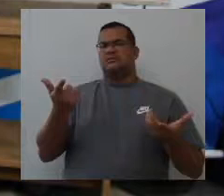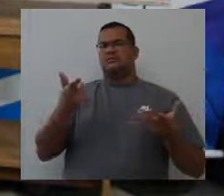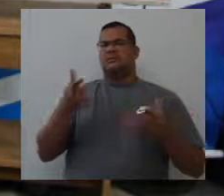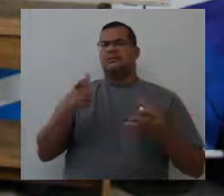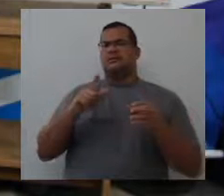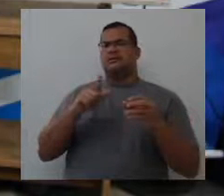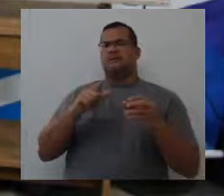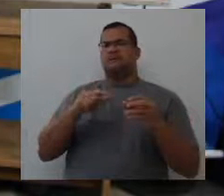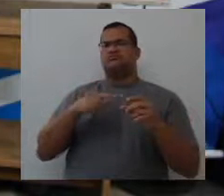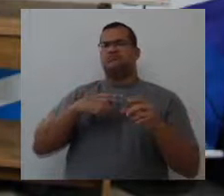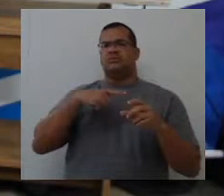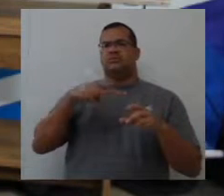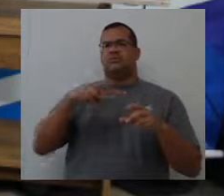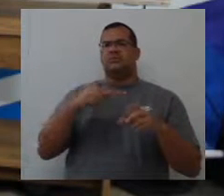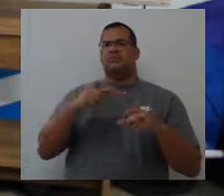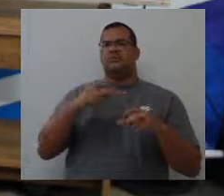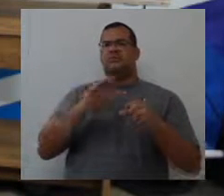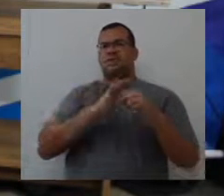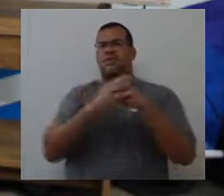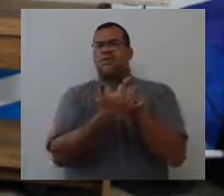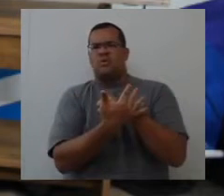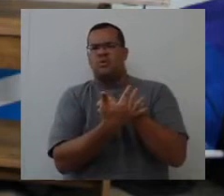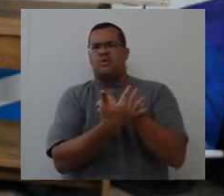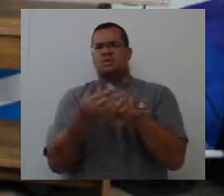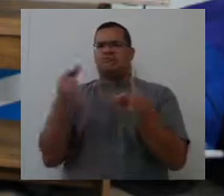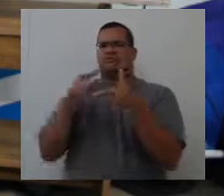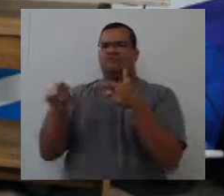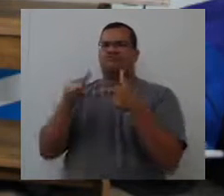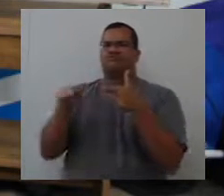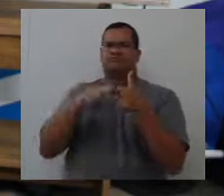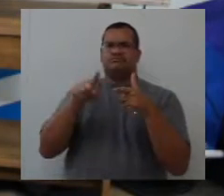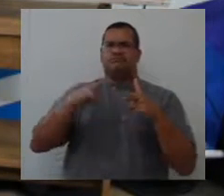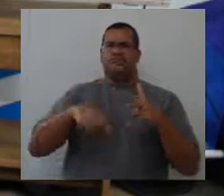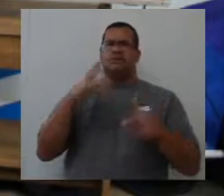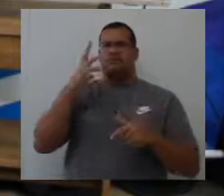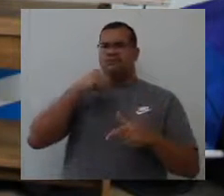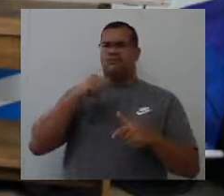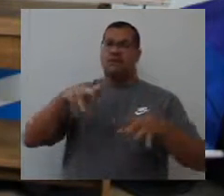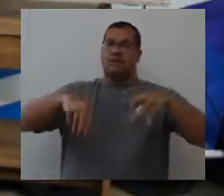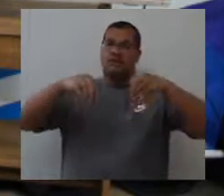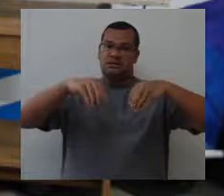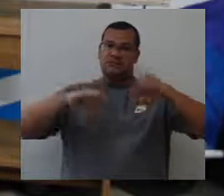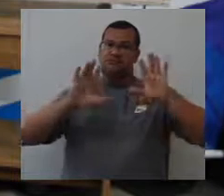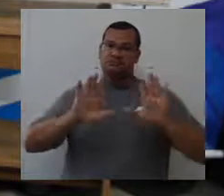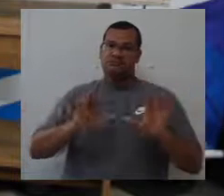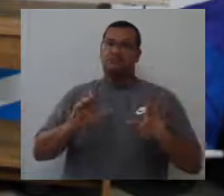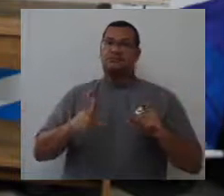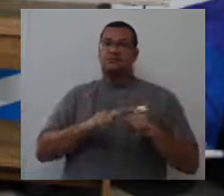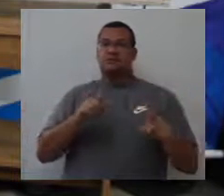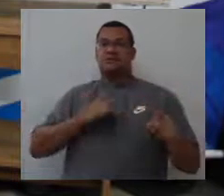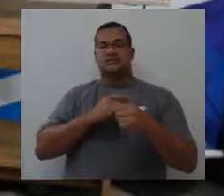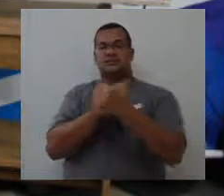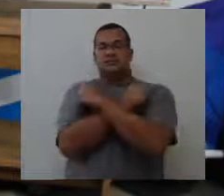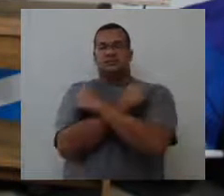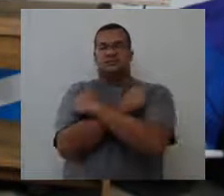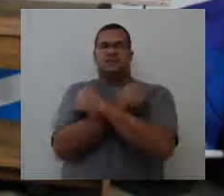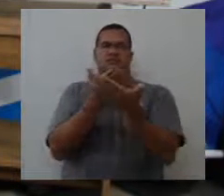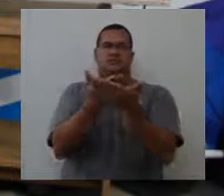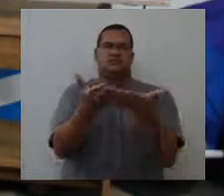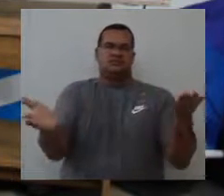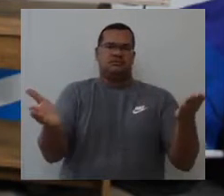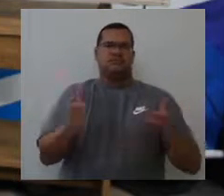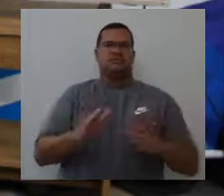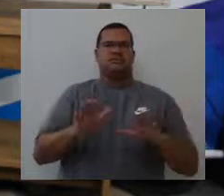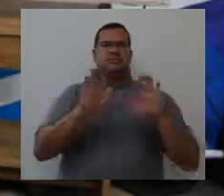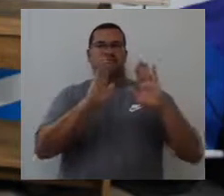o corona está batendo lá, assolando, né, a nossa bela ilha de Fernando Noronha. Então eu quero deixar aqui um abraço no coração de todos